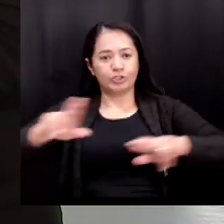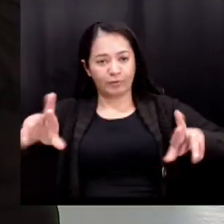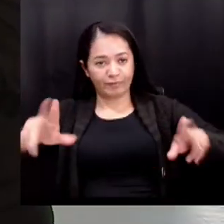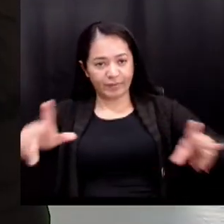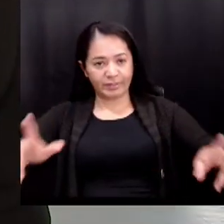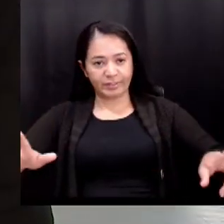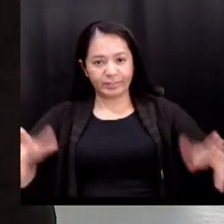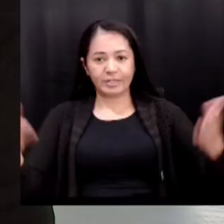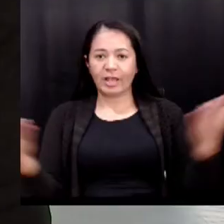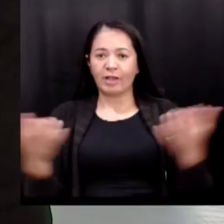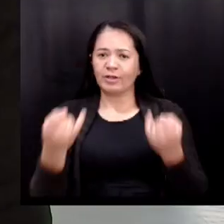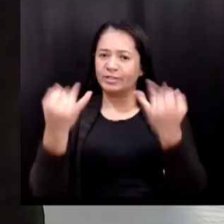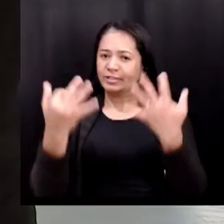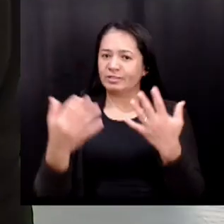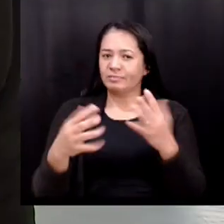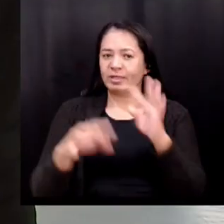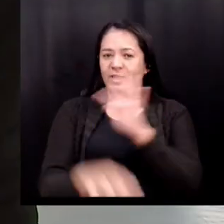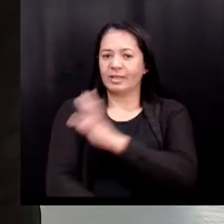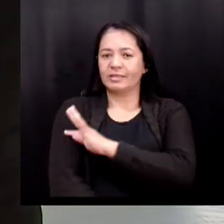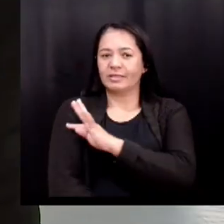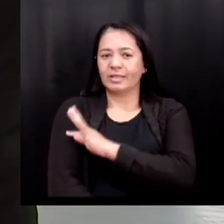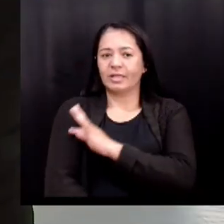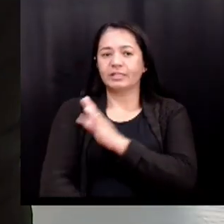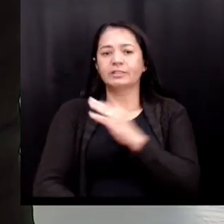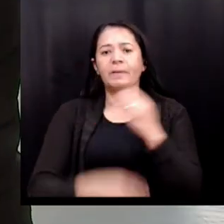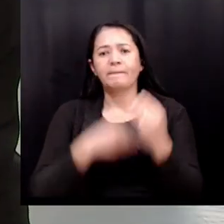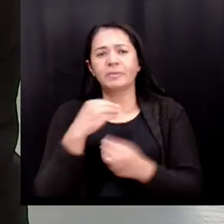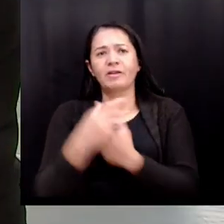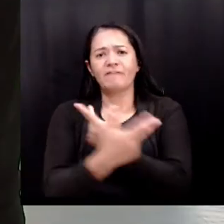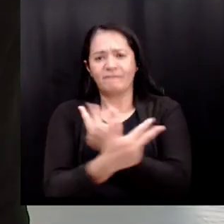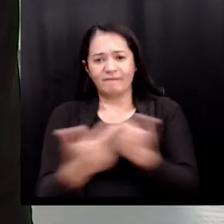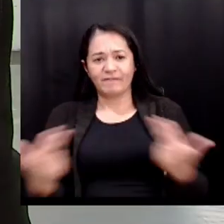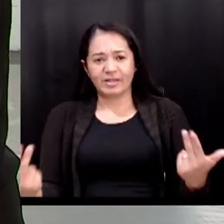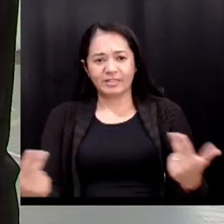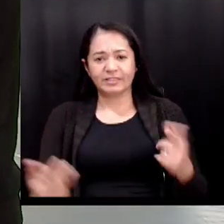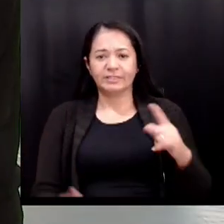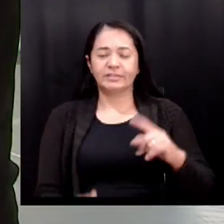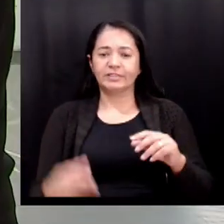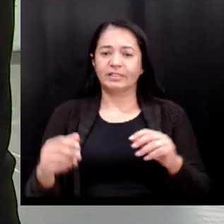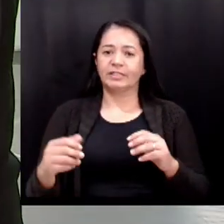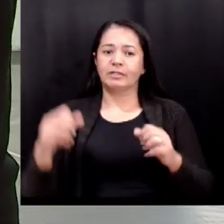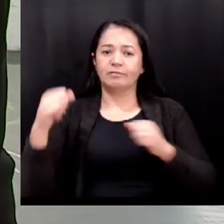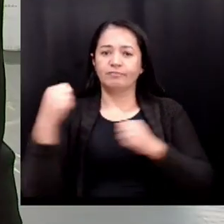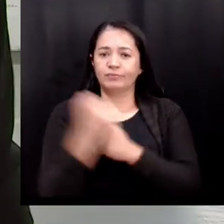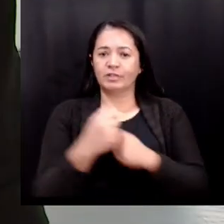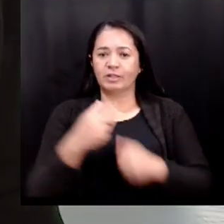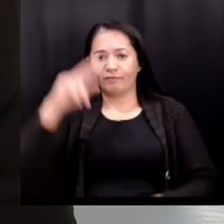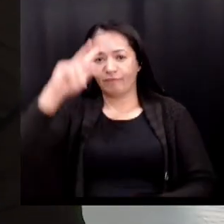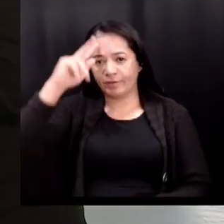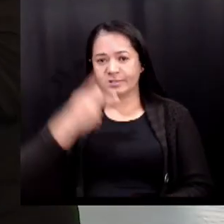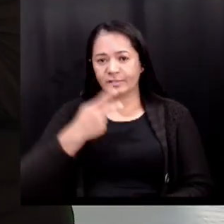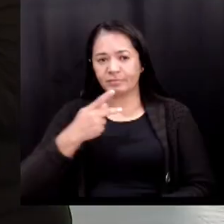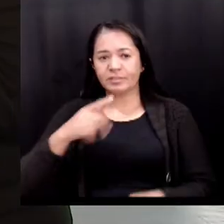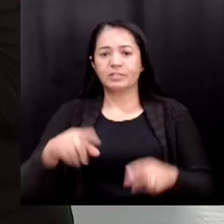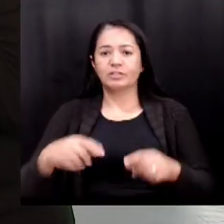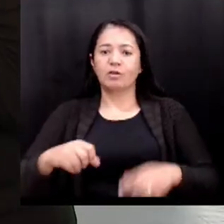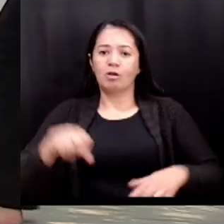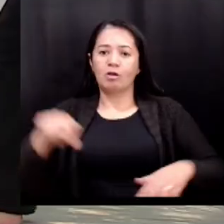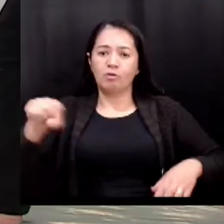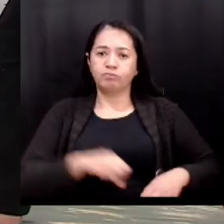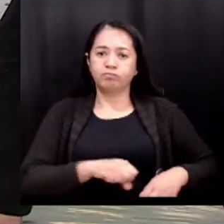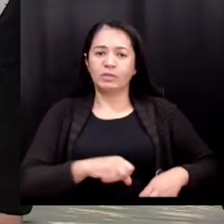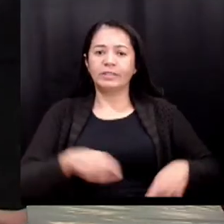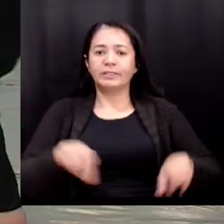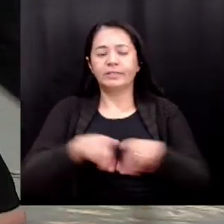do ninjutsu, né? Engloba uma variedade, né? A gente tem defesa pessoal, combate com armas e até estratégia. Isso mesmo. Se a gente